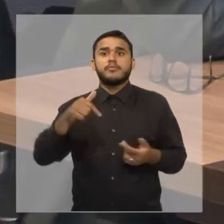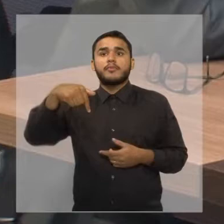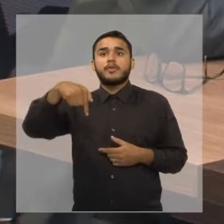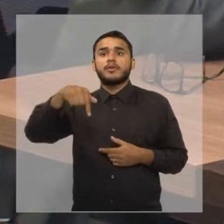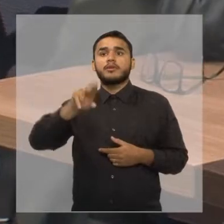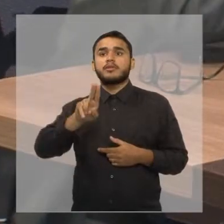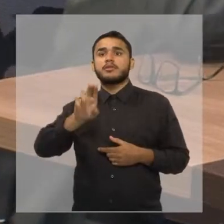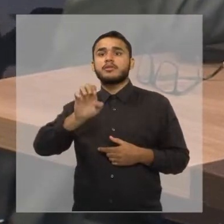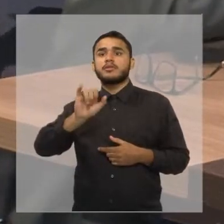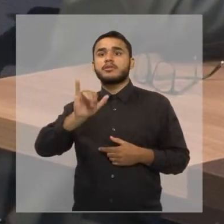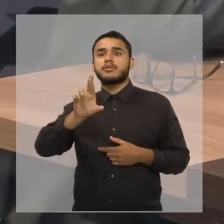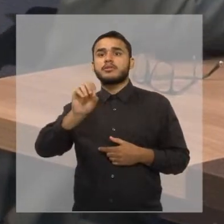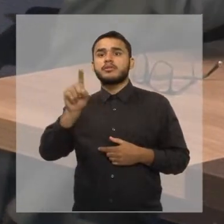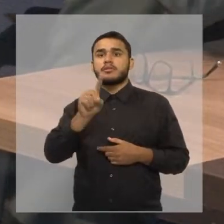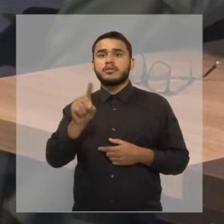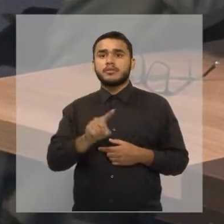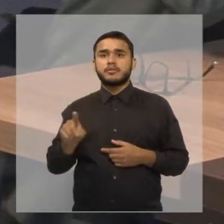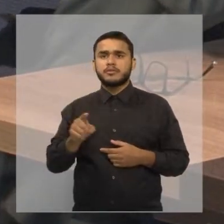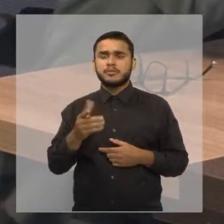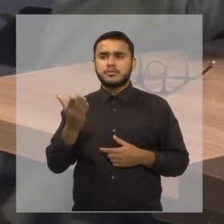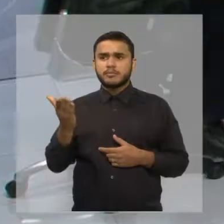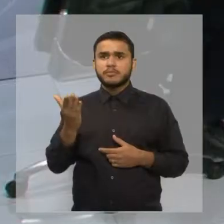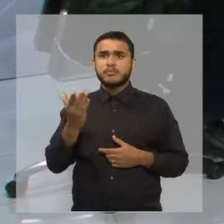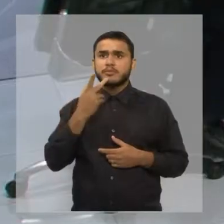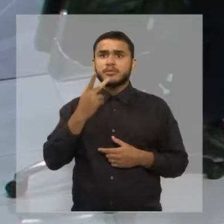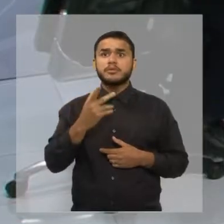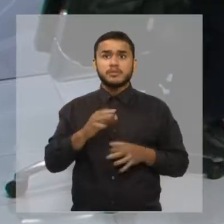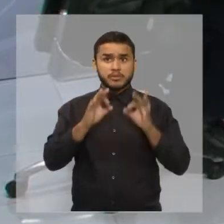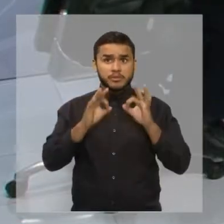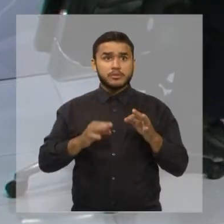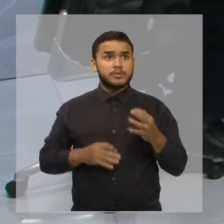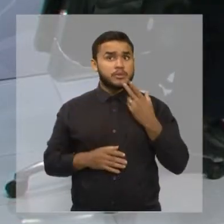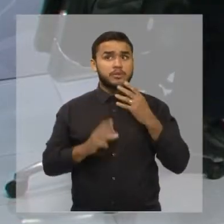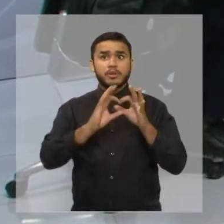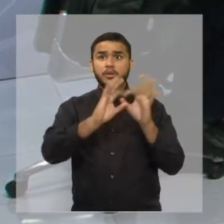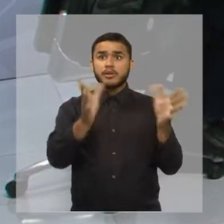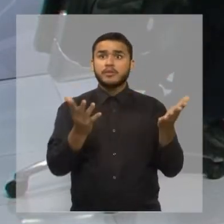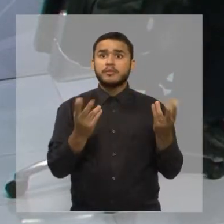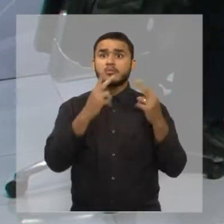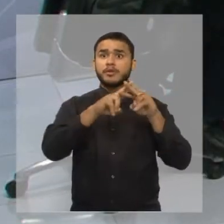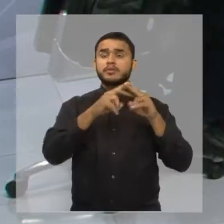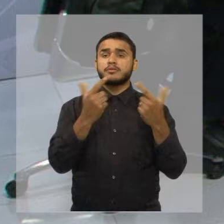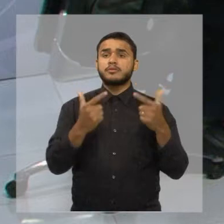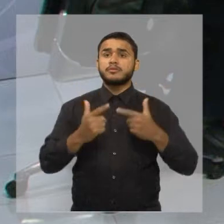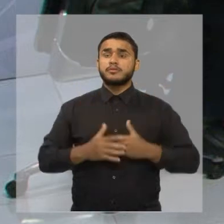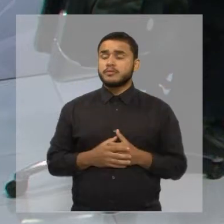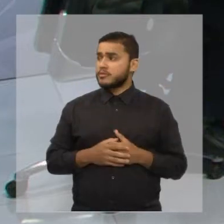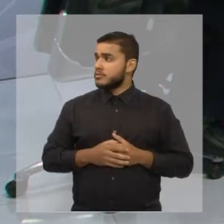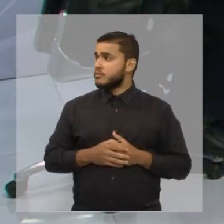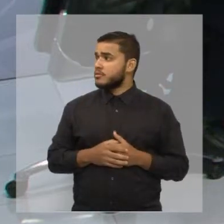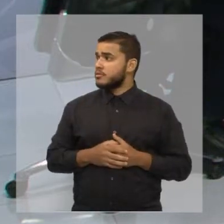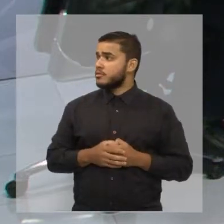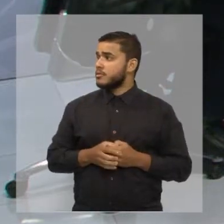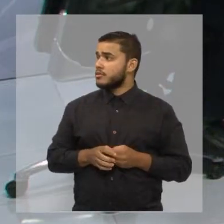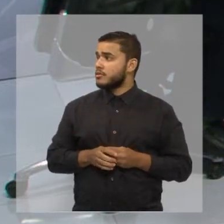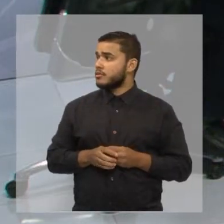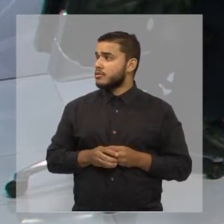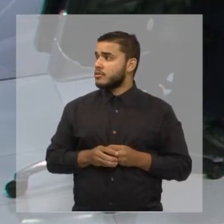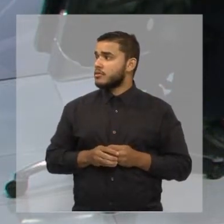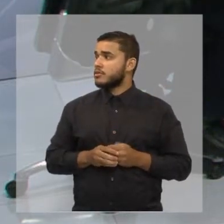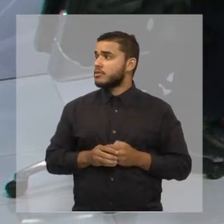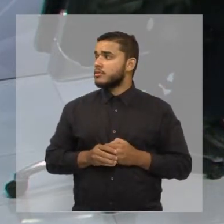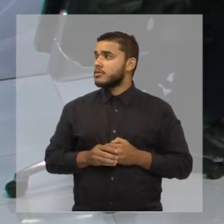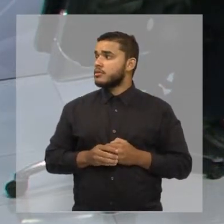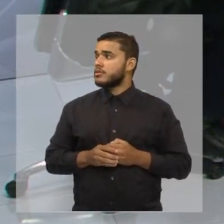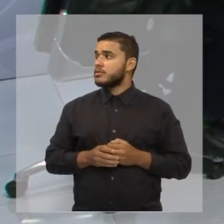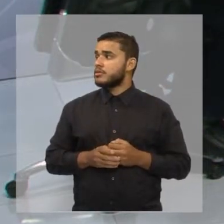rapaz. Para justamente no Queiroz. Não é uma questão, não. É um miliciano que está foragido. Sim, e me diga uma coisa, quem pagou o Ele sujeito... para,